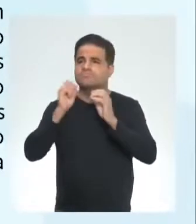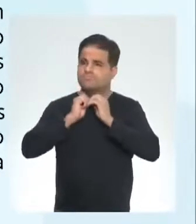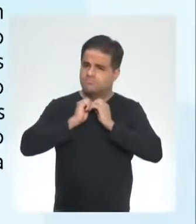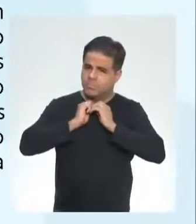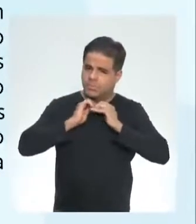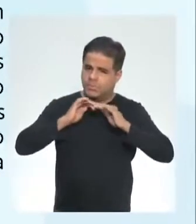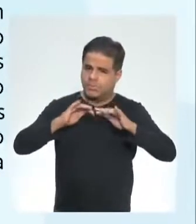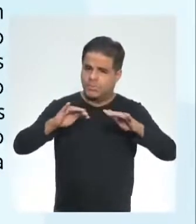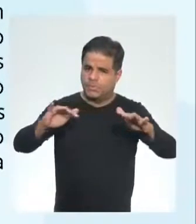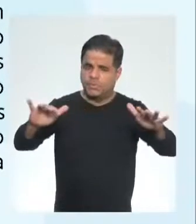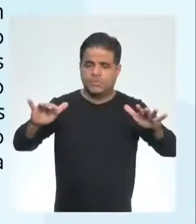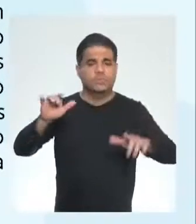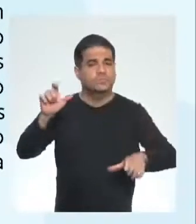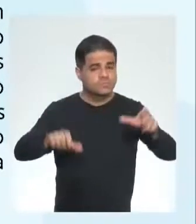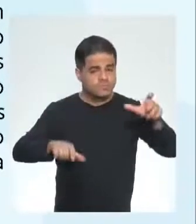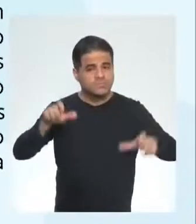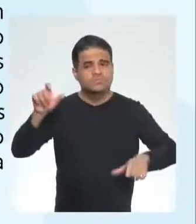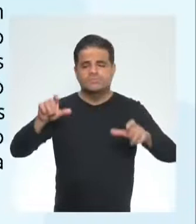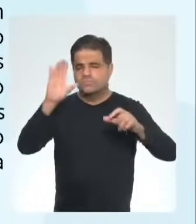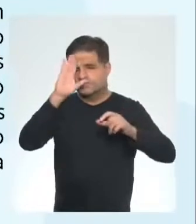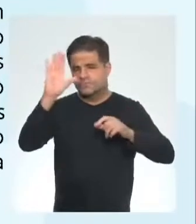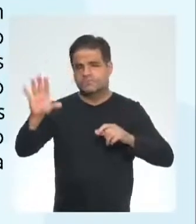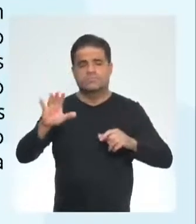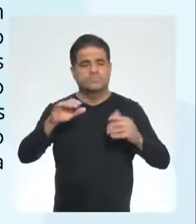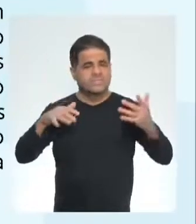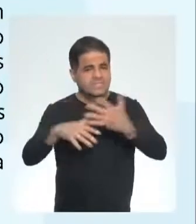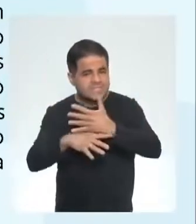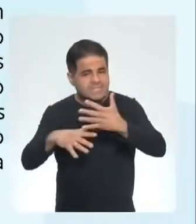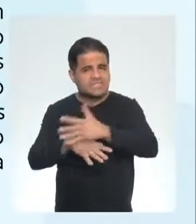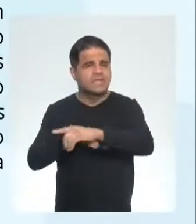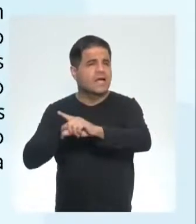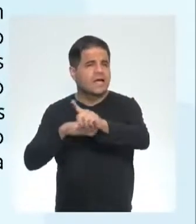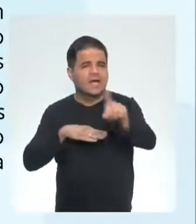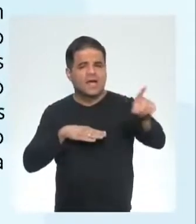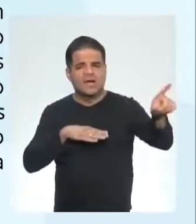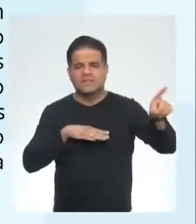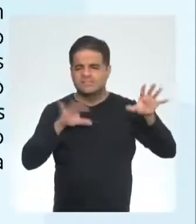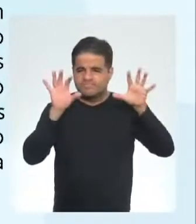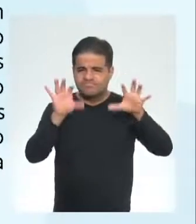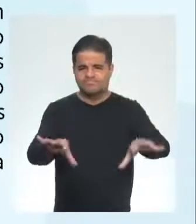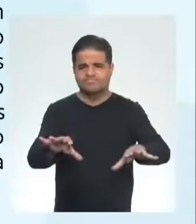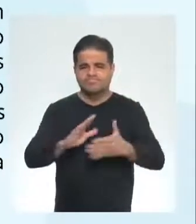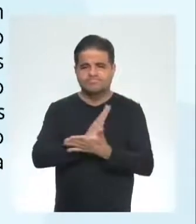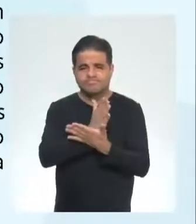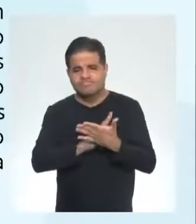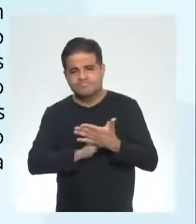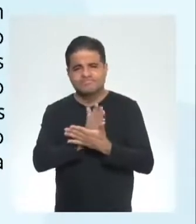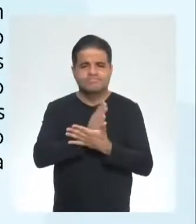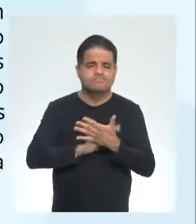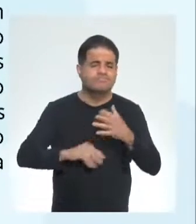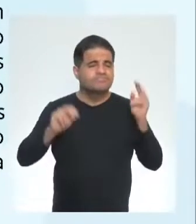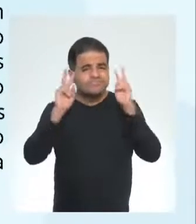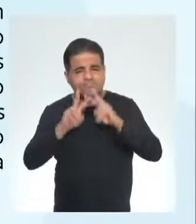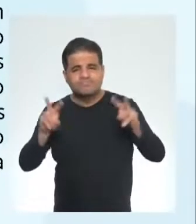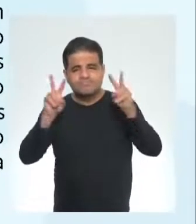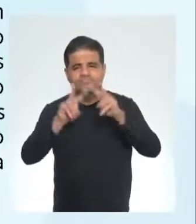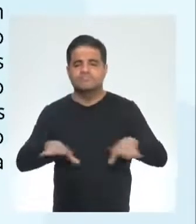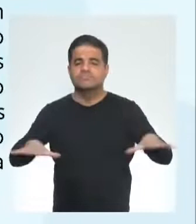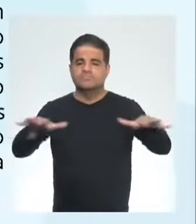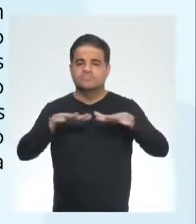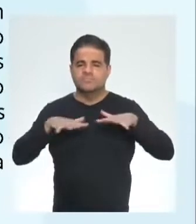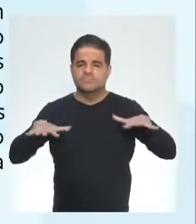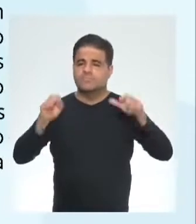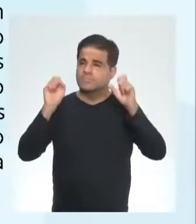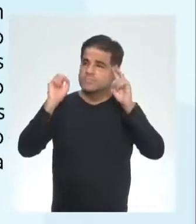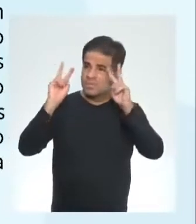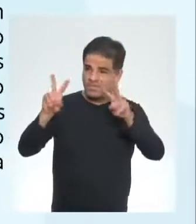espalhados pelos seres humanos, principalmente aí nas grandes cidades, e causa, né, um certo desconforto visual e espacial também. Quando você